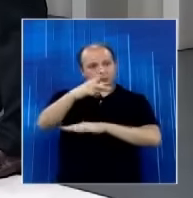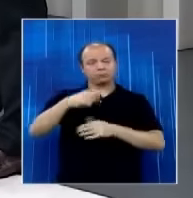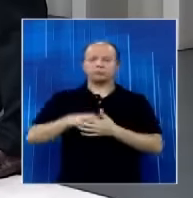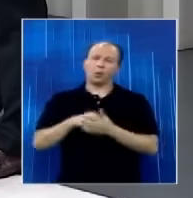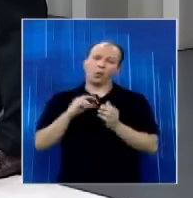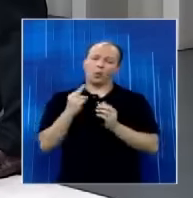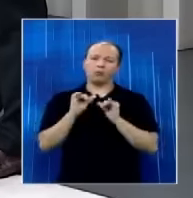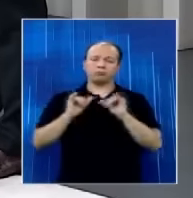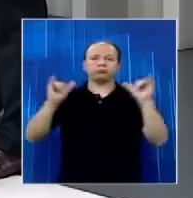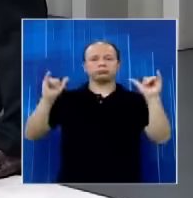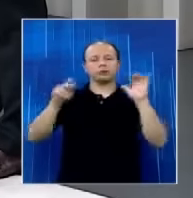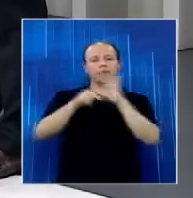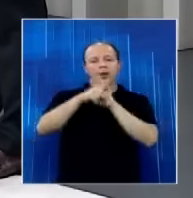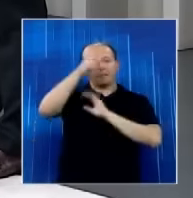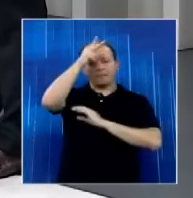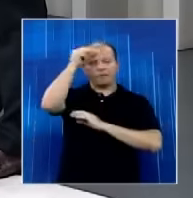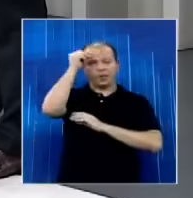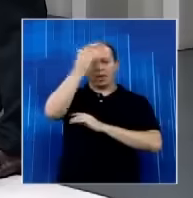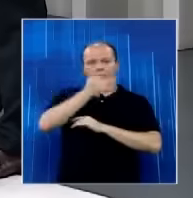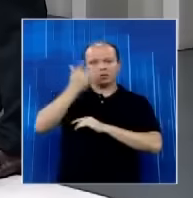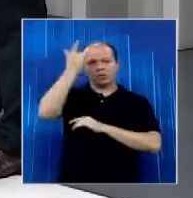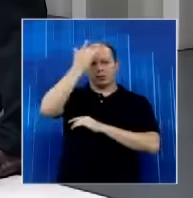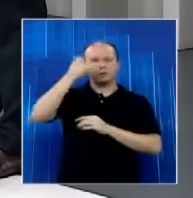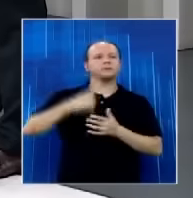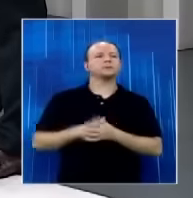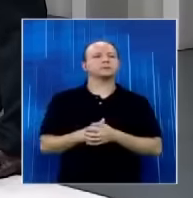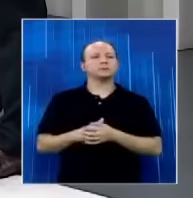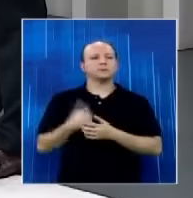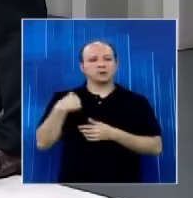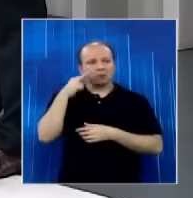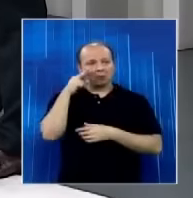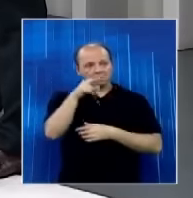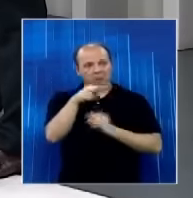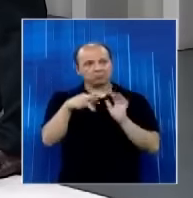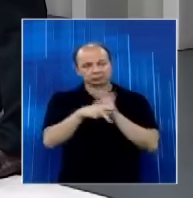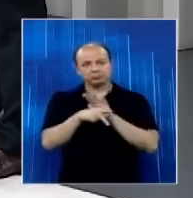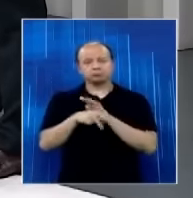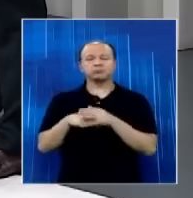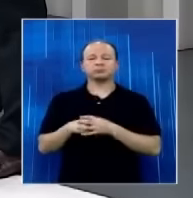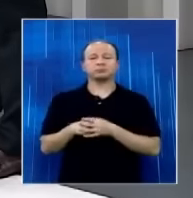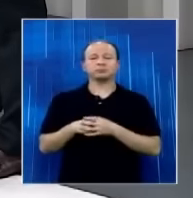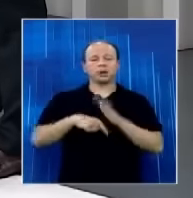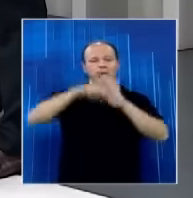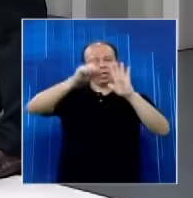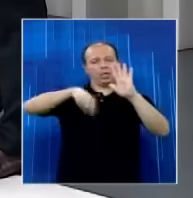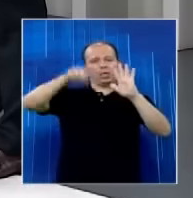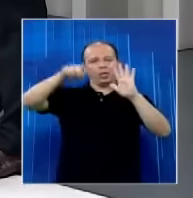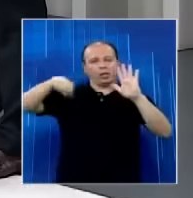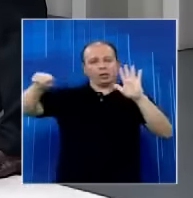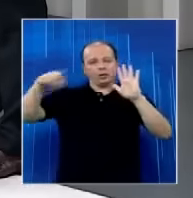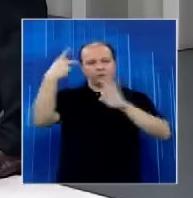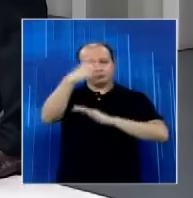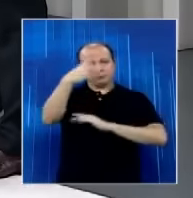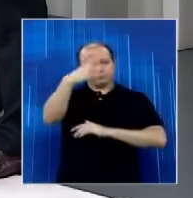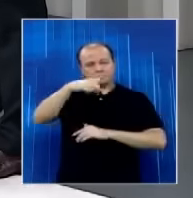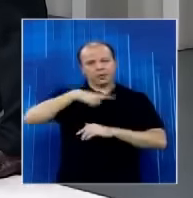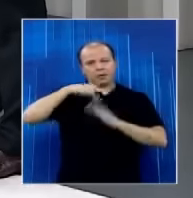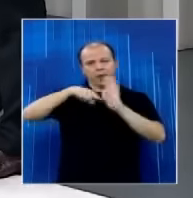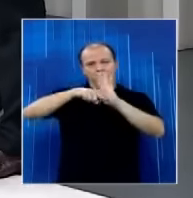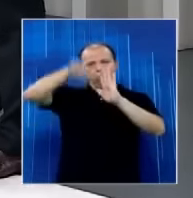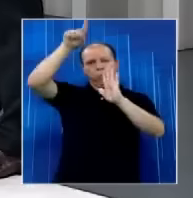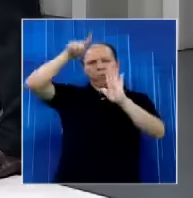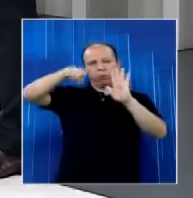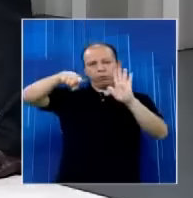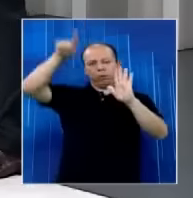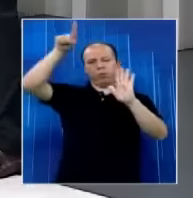as menções ao prefeito Fernando Haddad. Como vocês podem ver, os maiores picos são menções a ele. Claro que